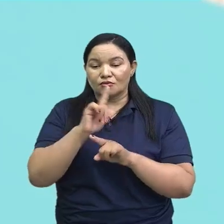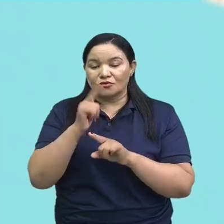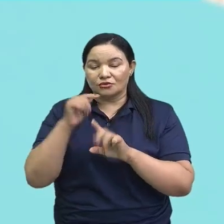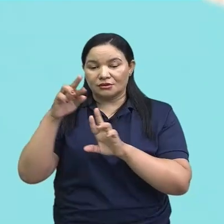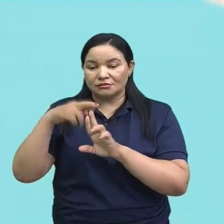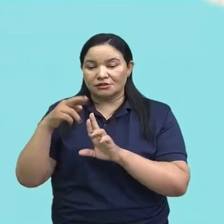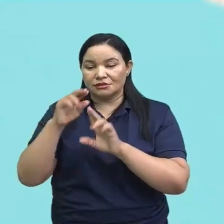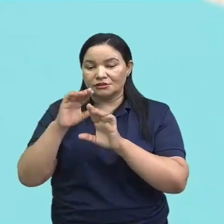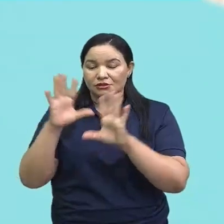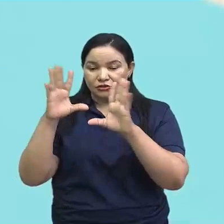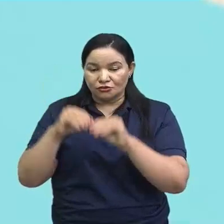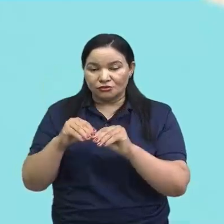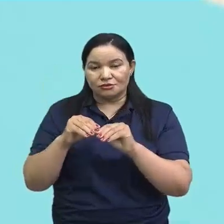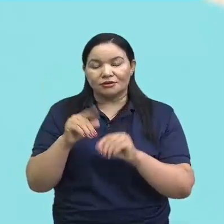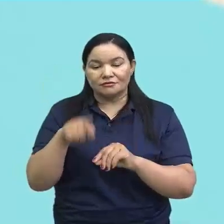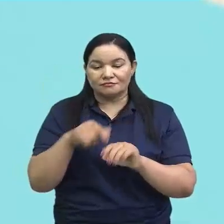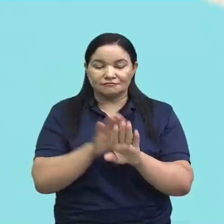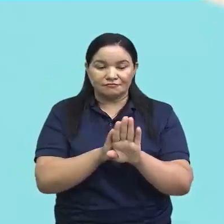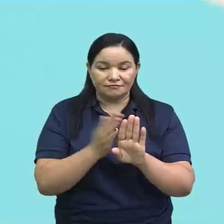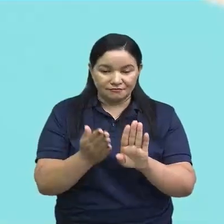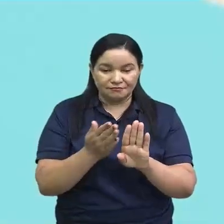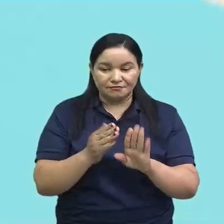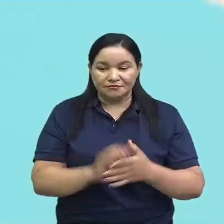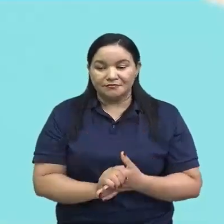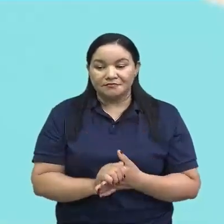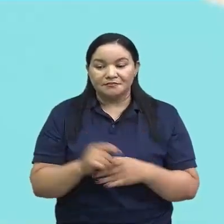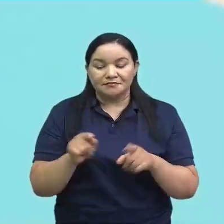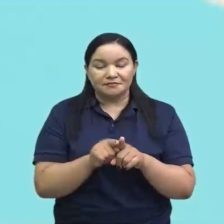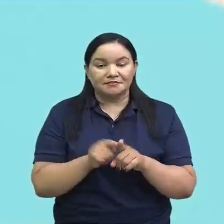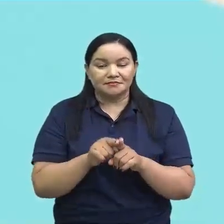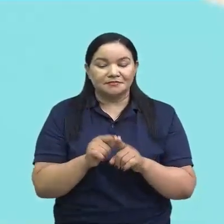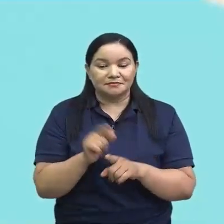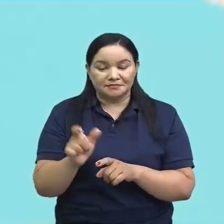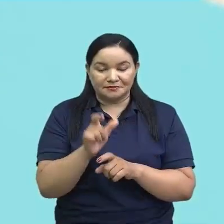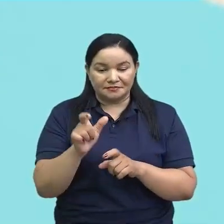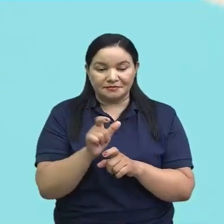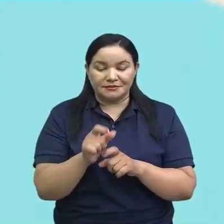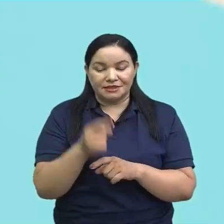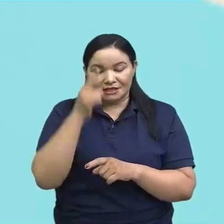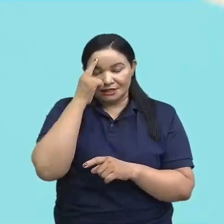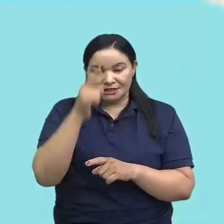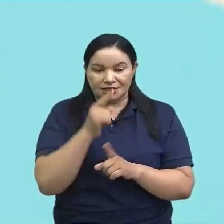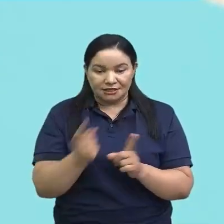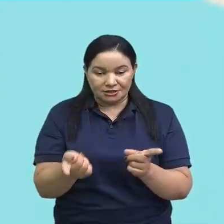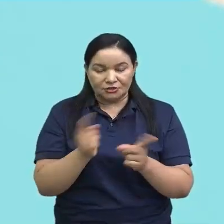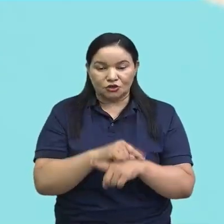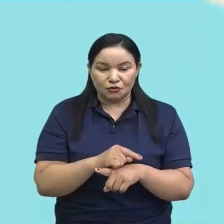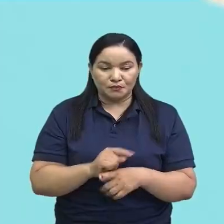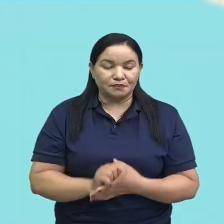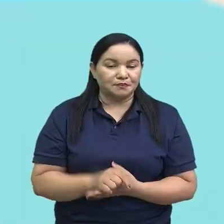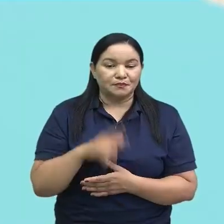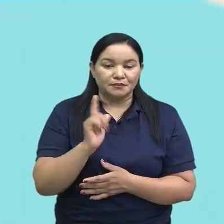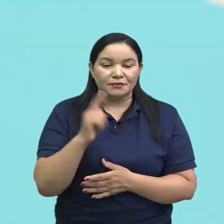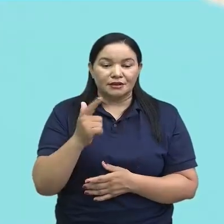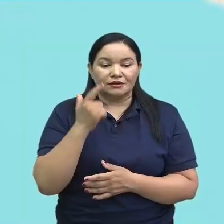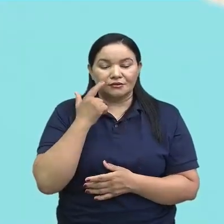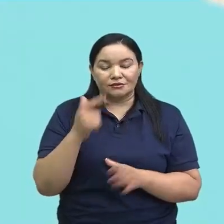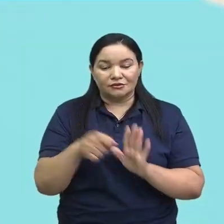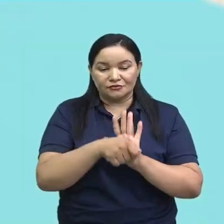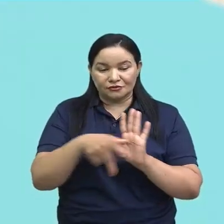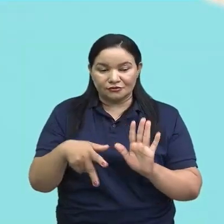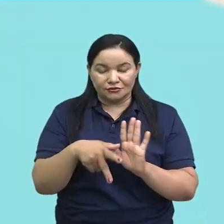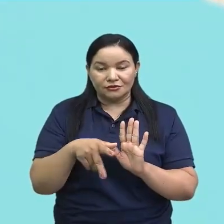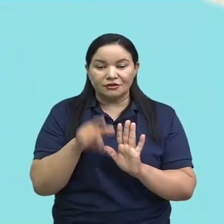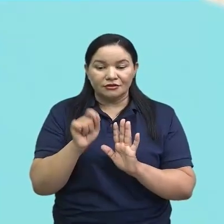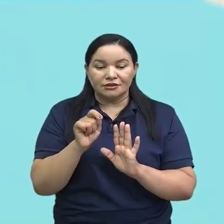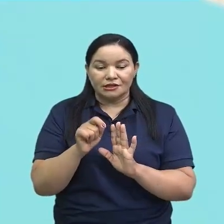aí antíteses, ok? Com essas palavras trazendo ideias opostas. Outra figura de linguagem que vai trabalhar com